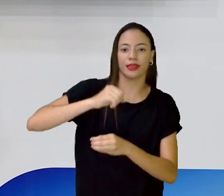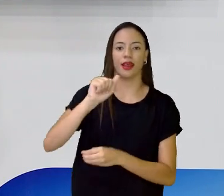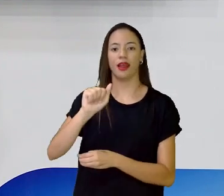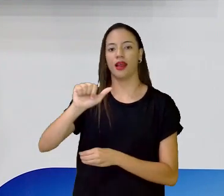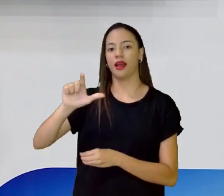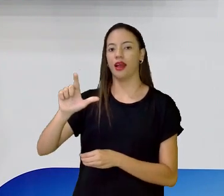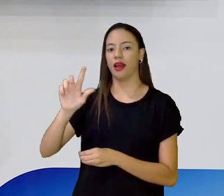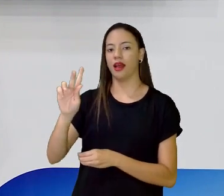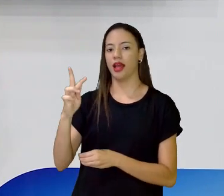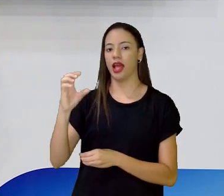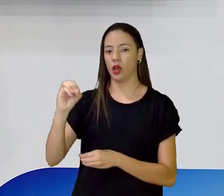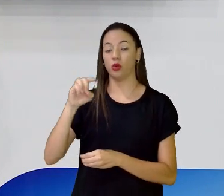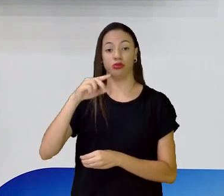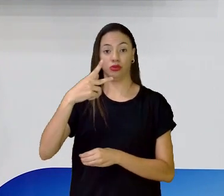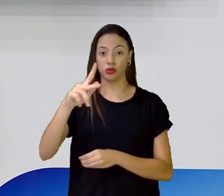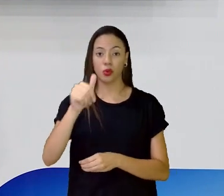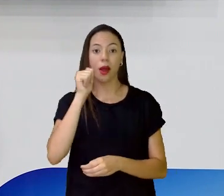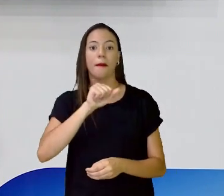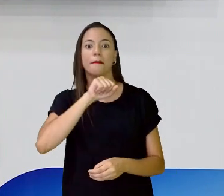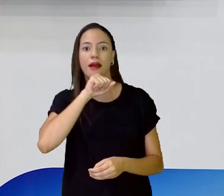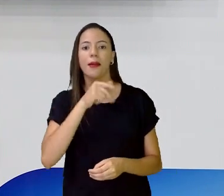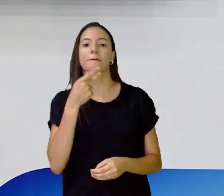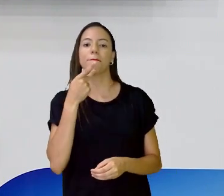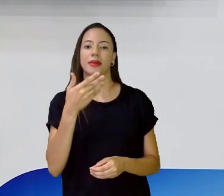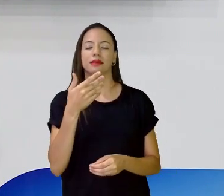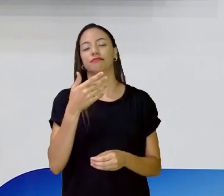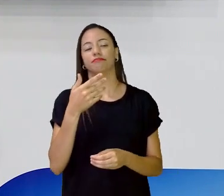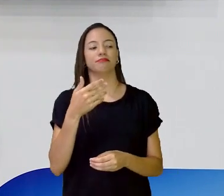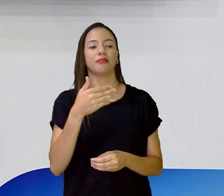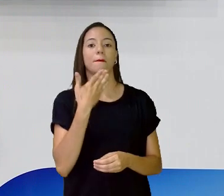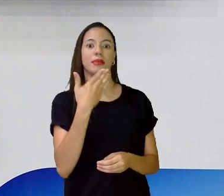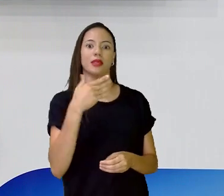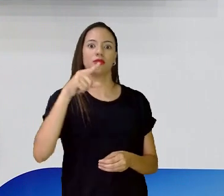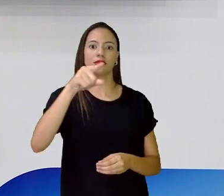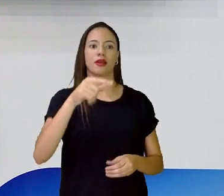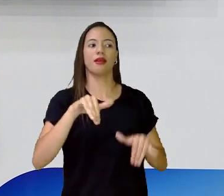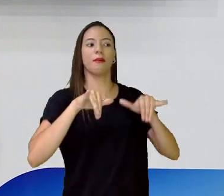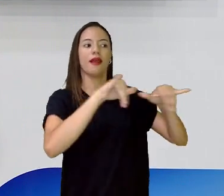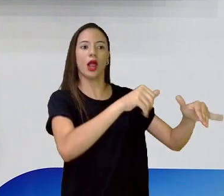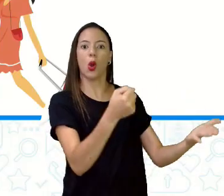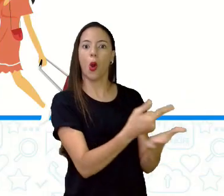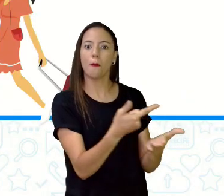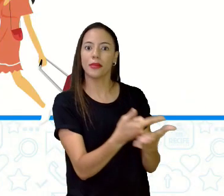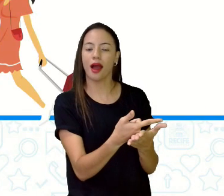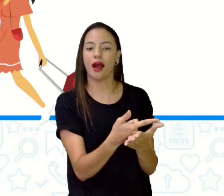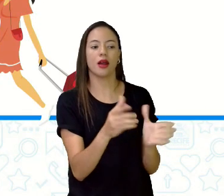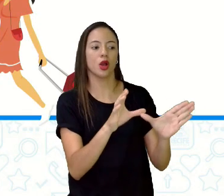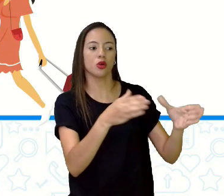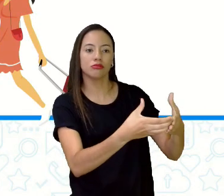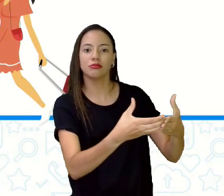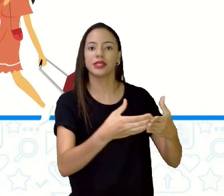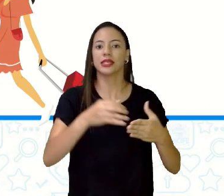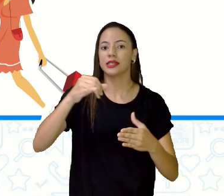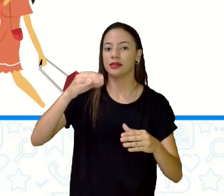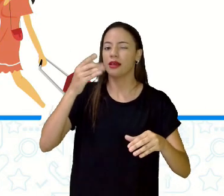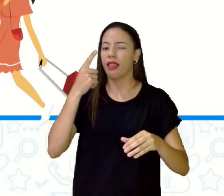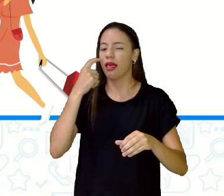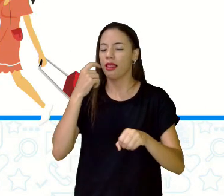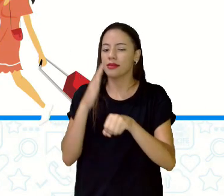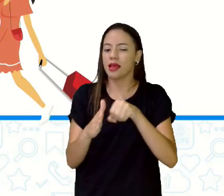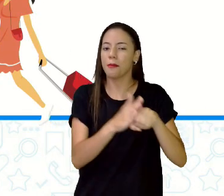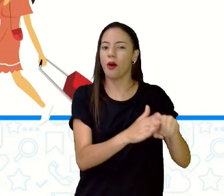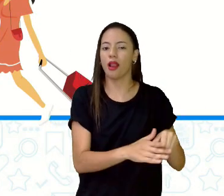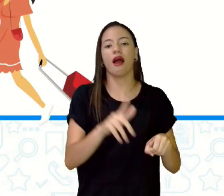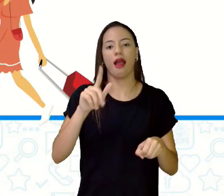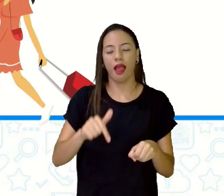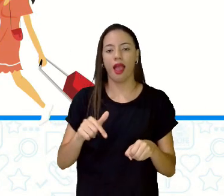de cebola no mercado, então você está comprando uma réstia, tá? De cebolas. E